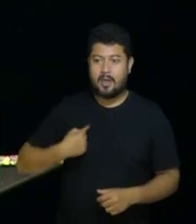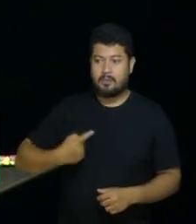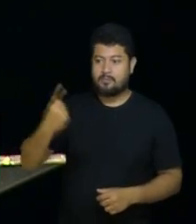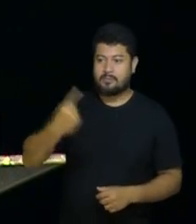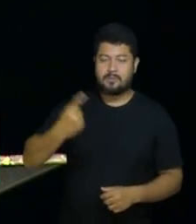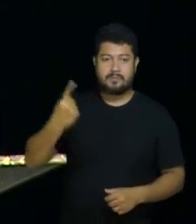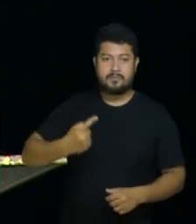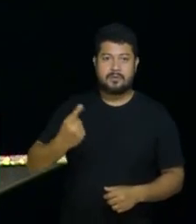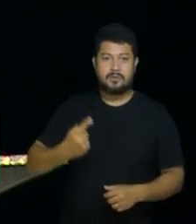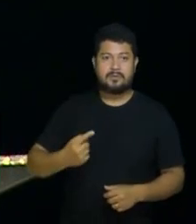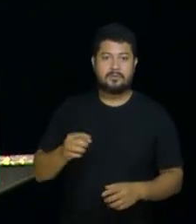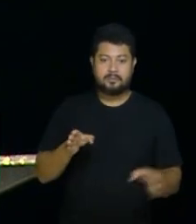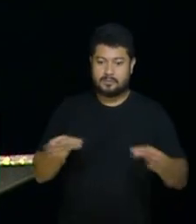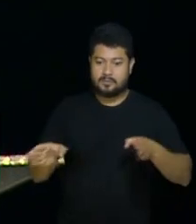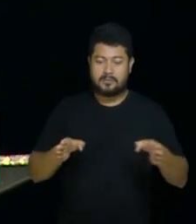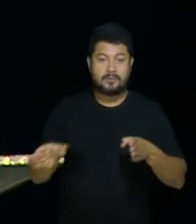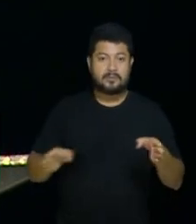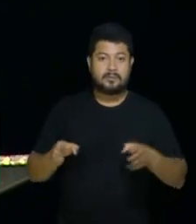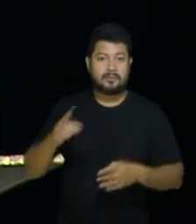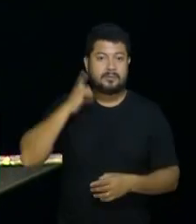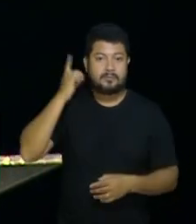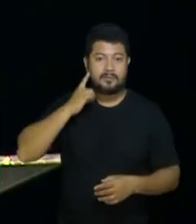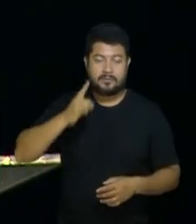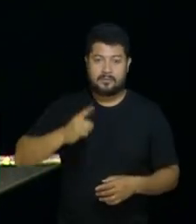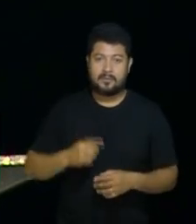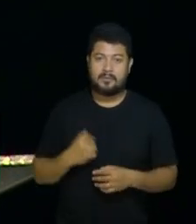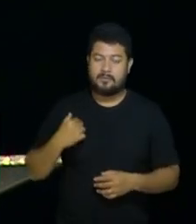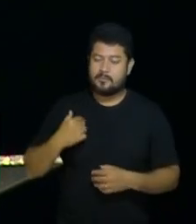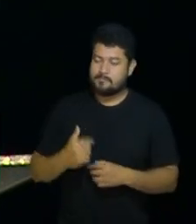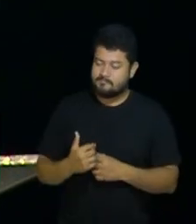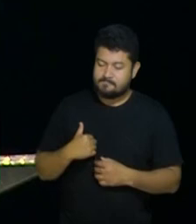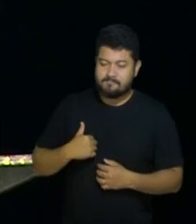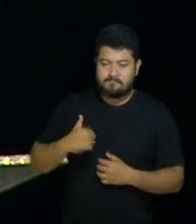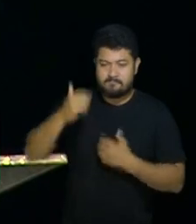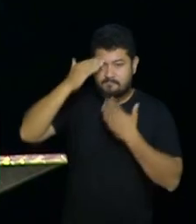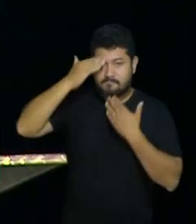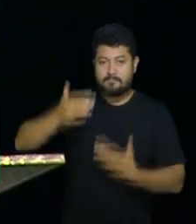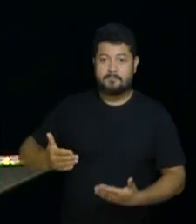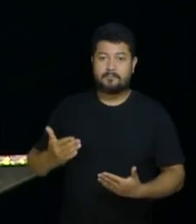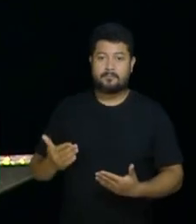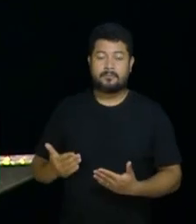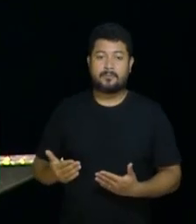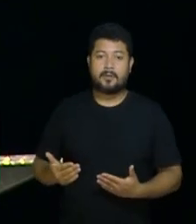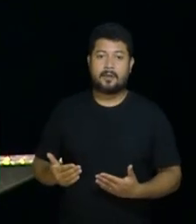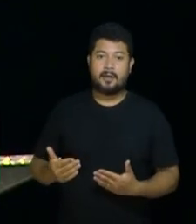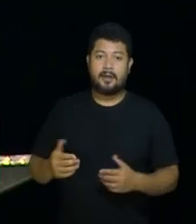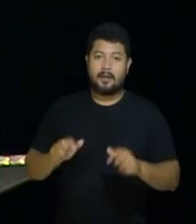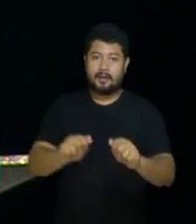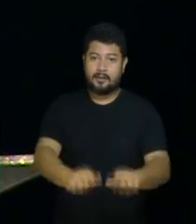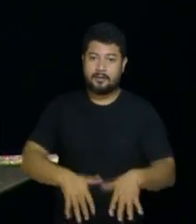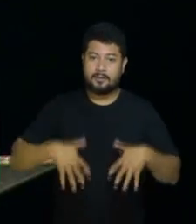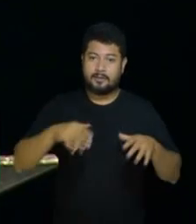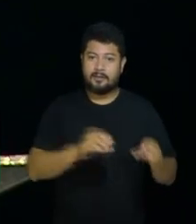tenho gratidão pelo que vocês, conosco juntos, fizeram. Essa sessão